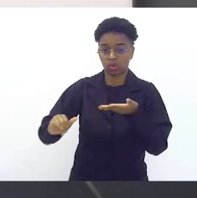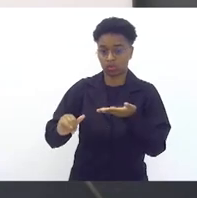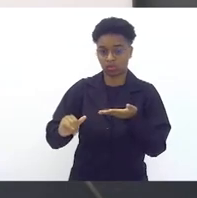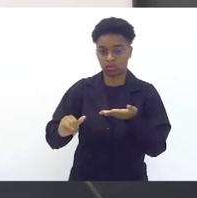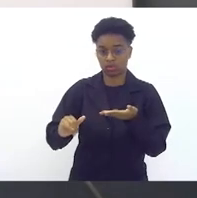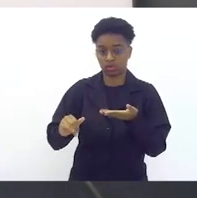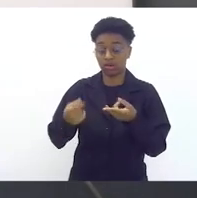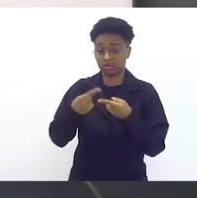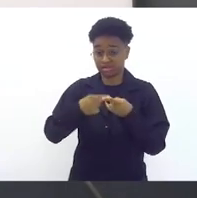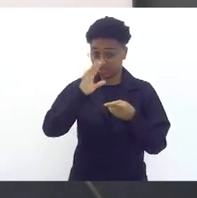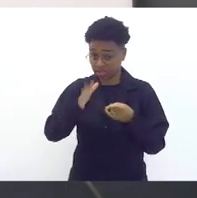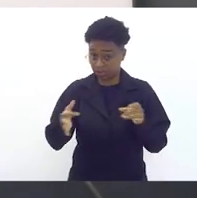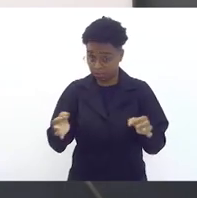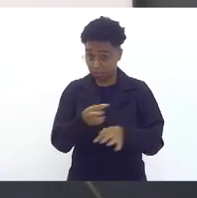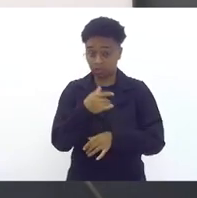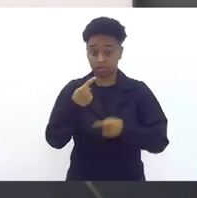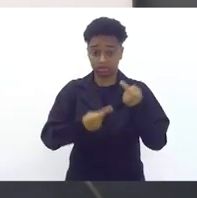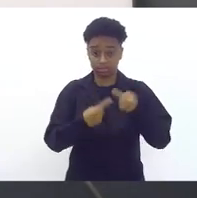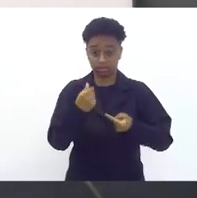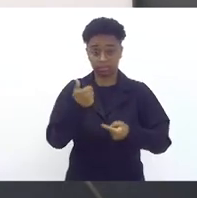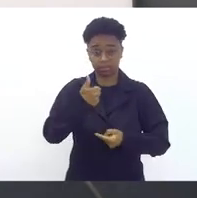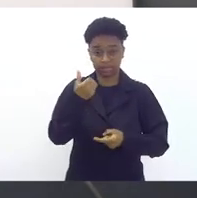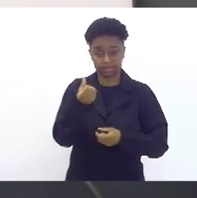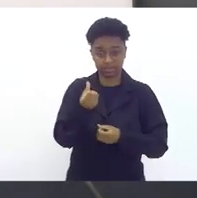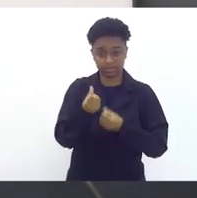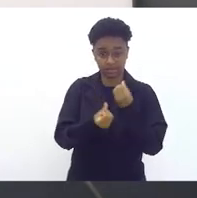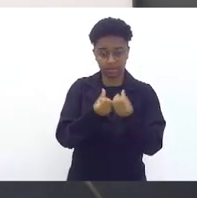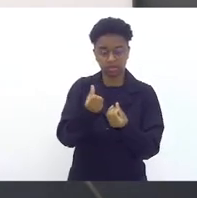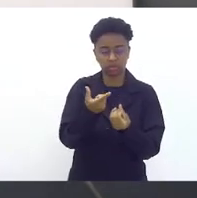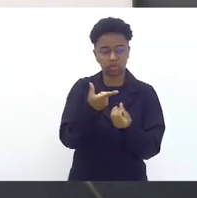apesar de debatida no primeiro semestre de